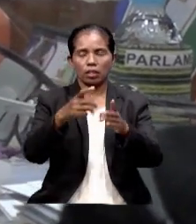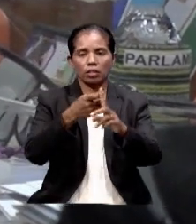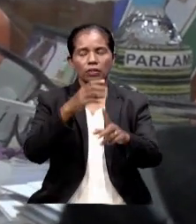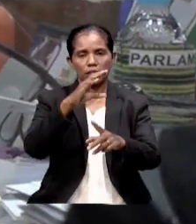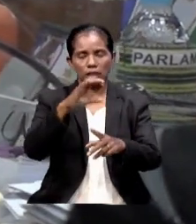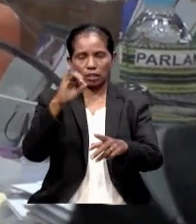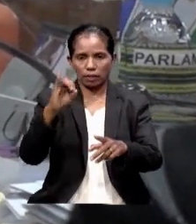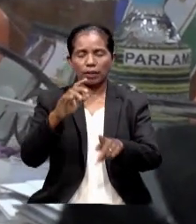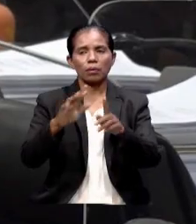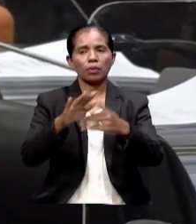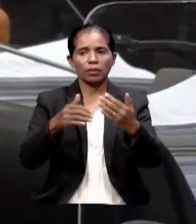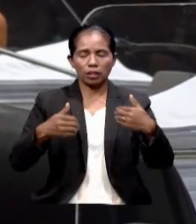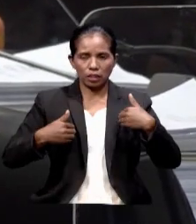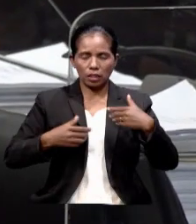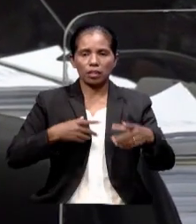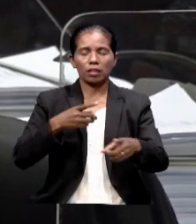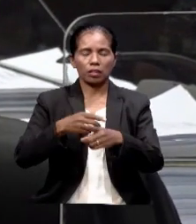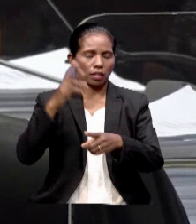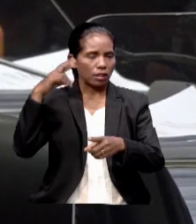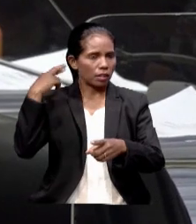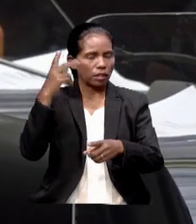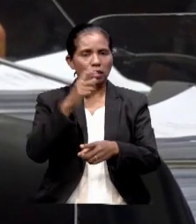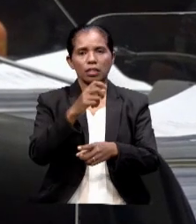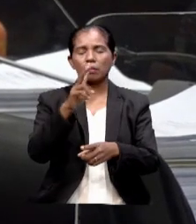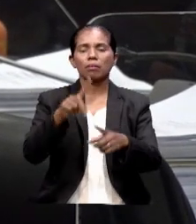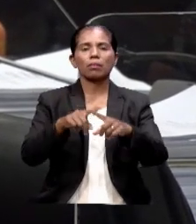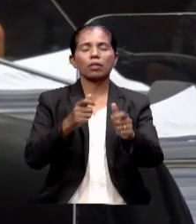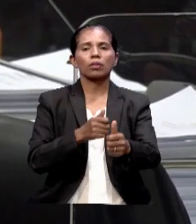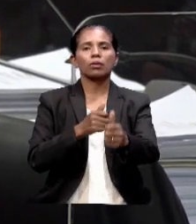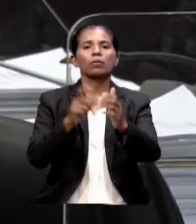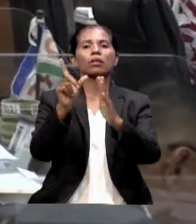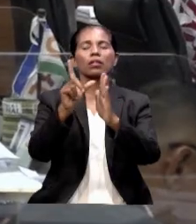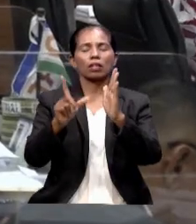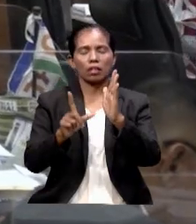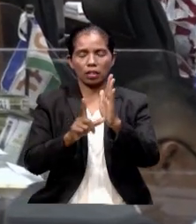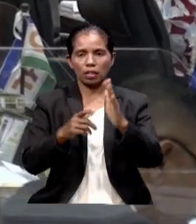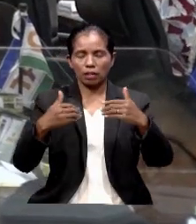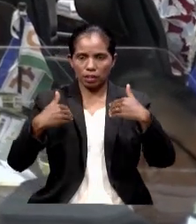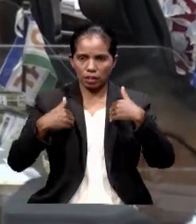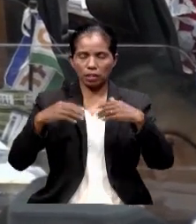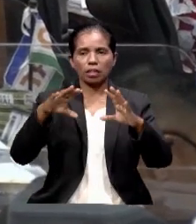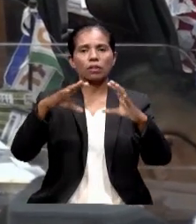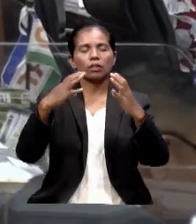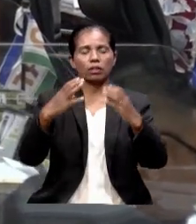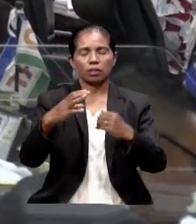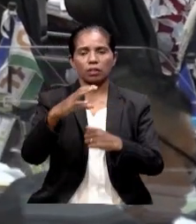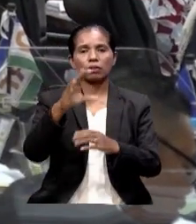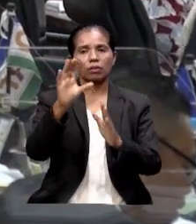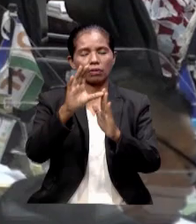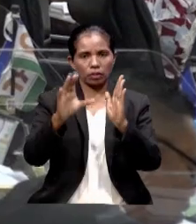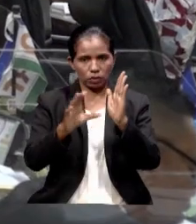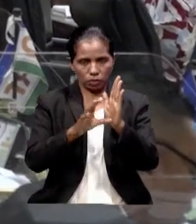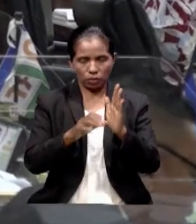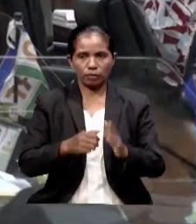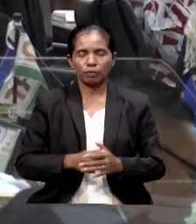cidadão roto e direito a tuhari rádio ou televisão, mas bem tem que lá o tuir lei nebe vigora ona e a Constituição. E a